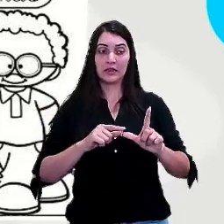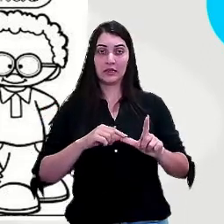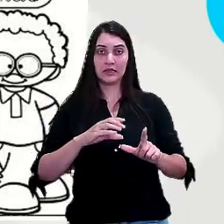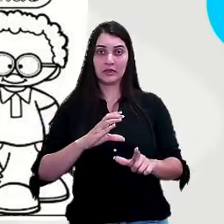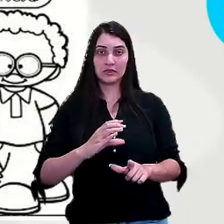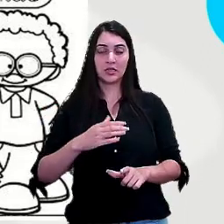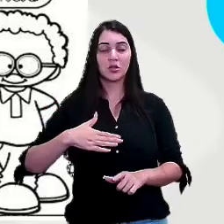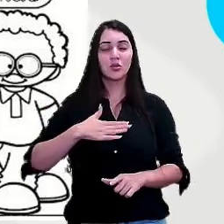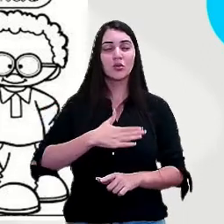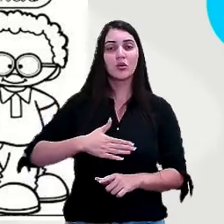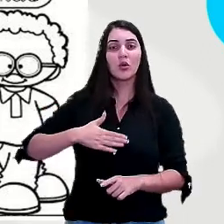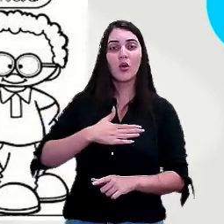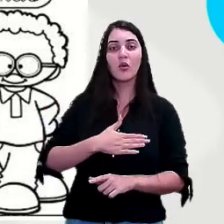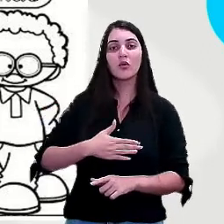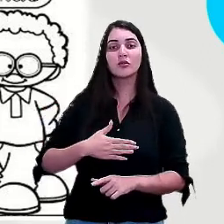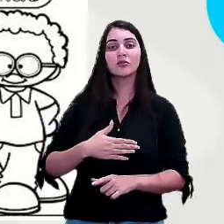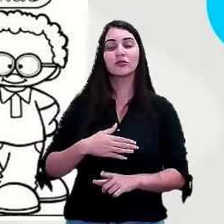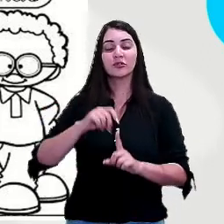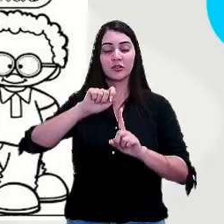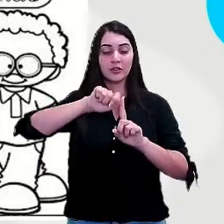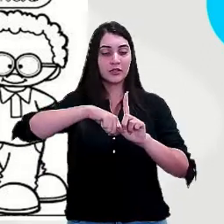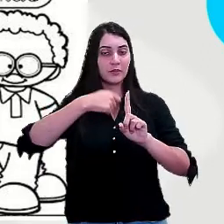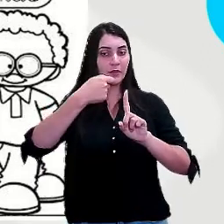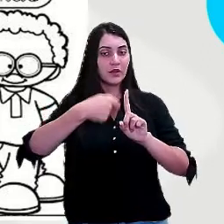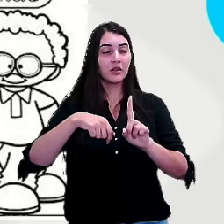bananas. Outros gostam de maçã.